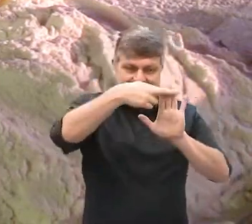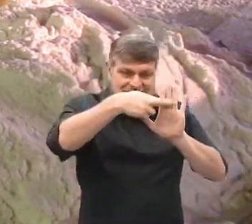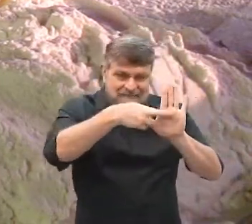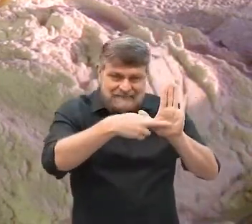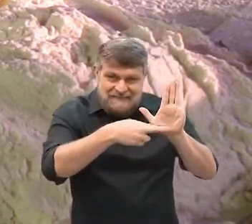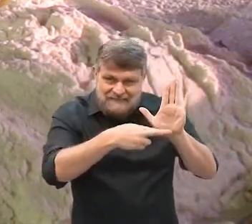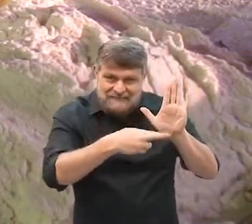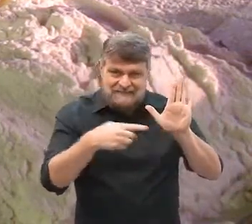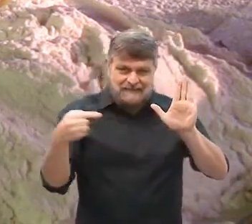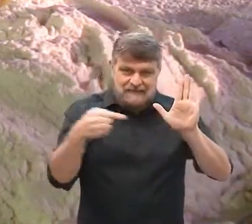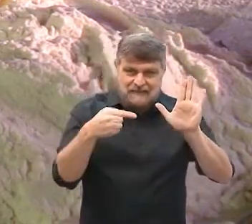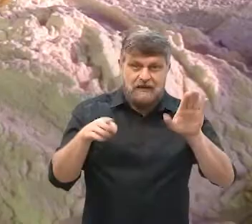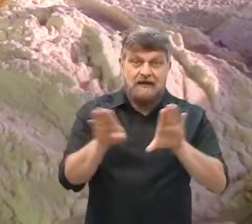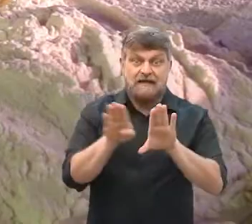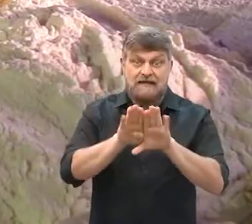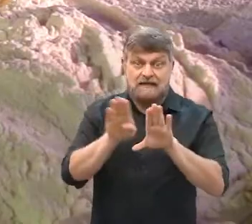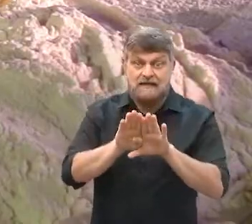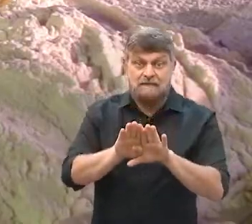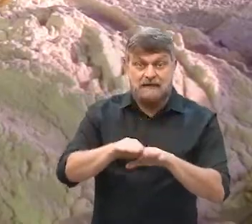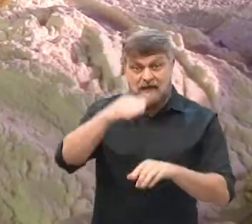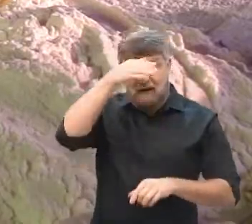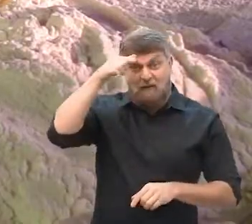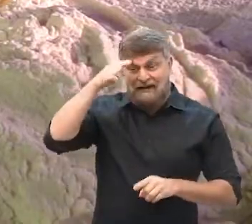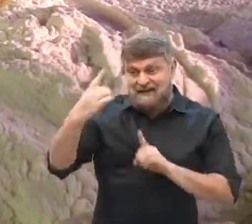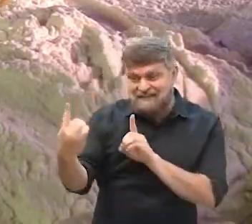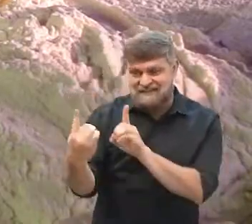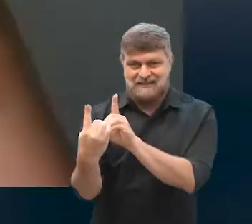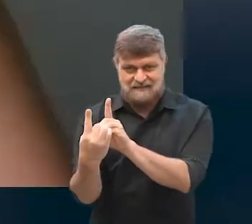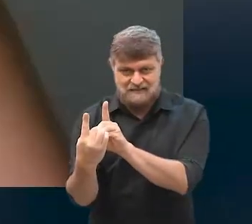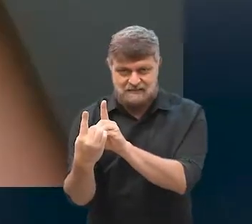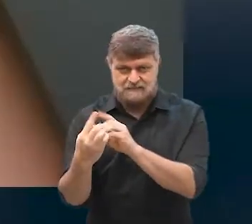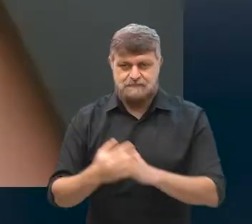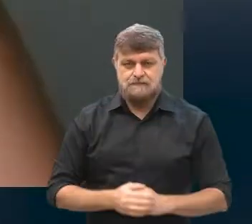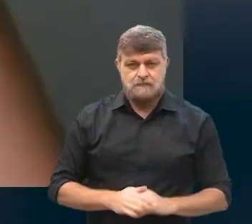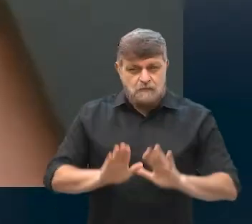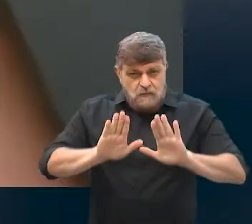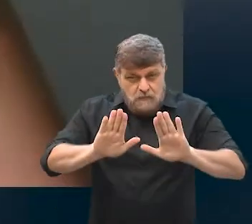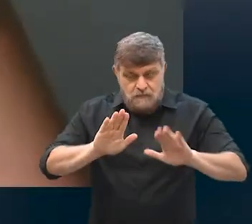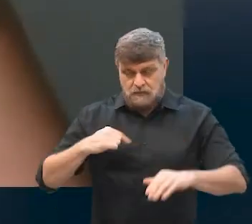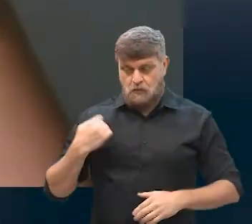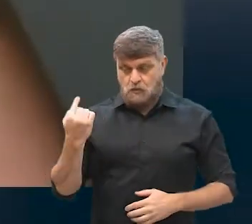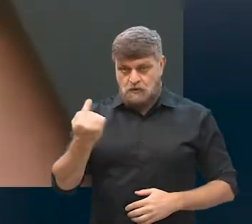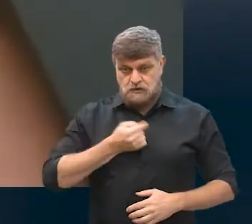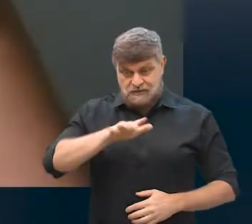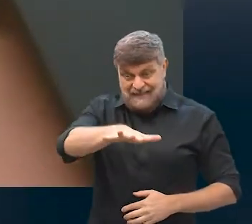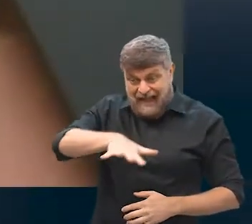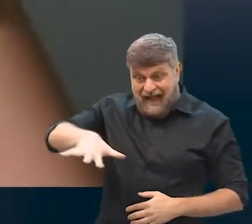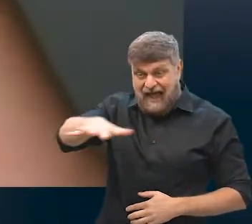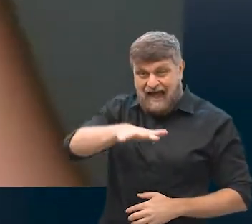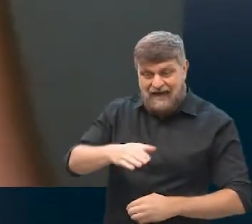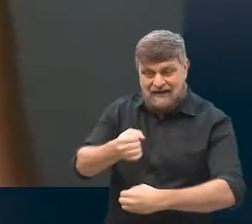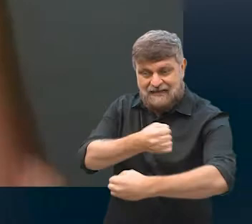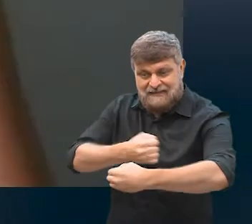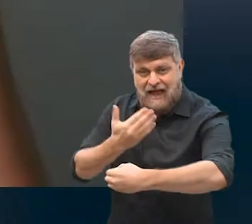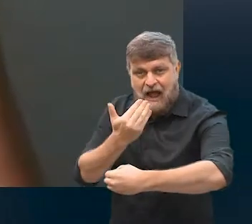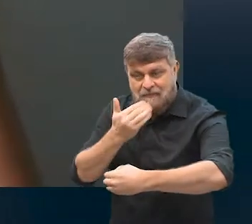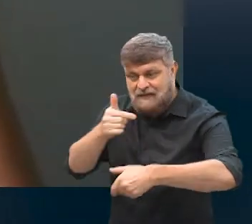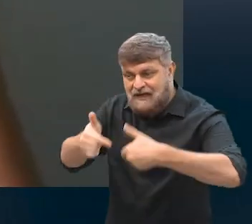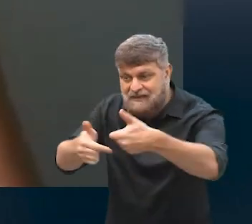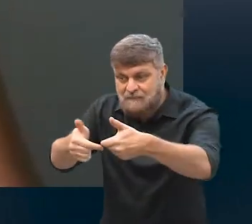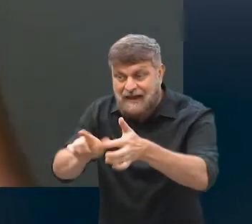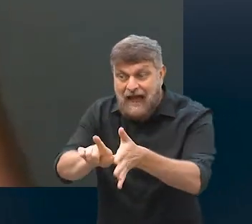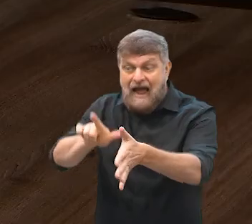né? E com o atendimento ao cliente. Mas nós, quando vamos trabalhar nesse ramo, a gente precisa também ter toda